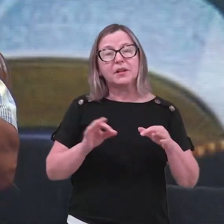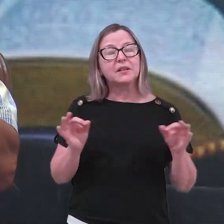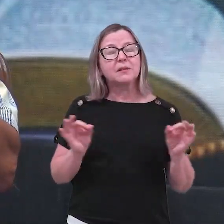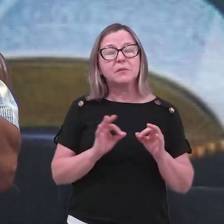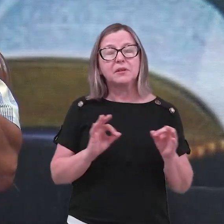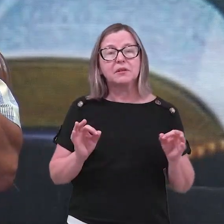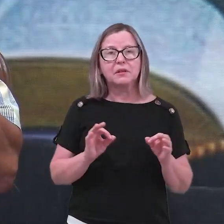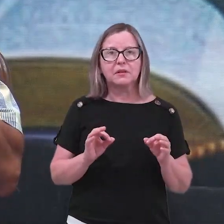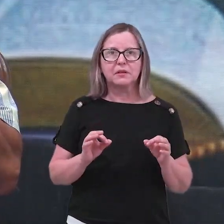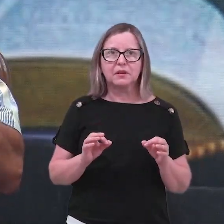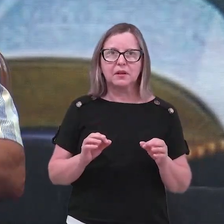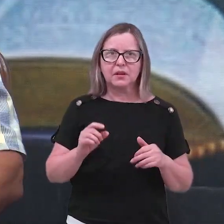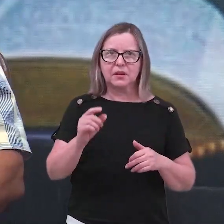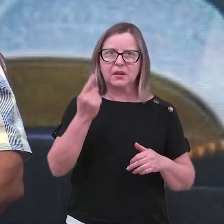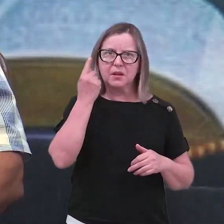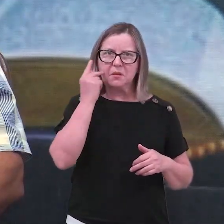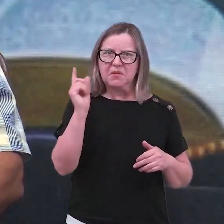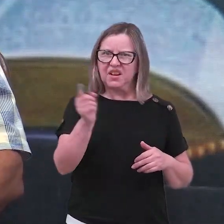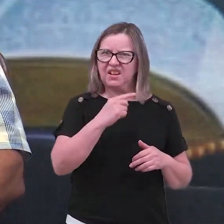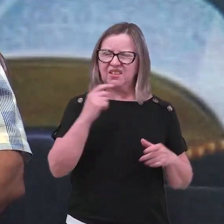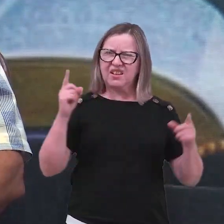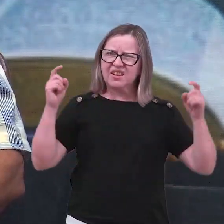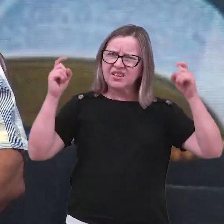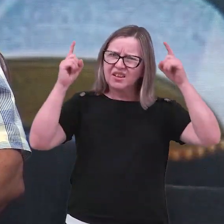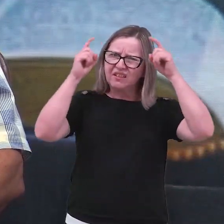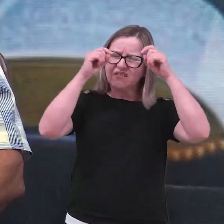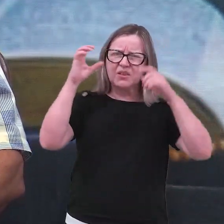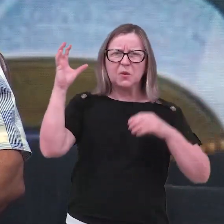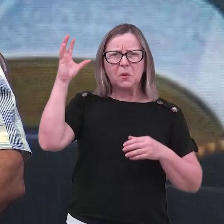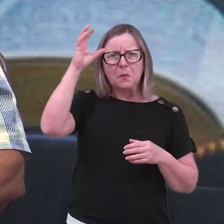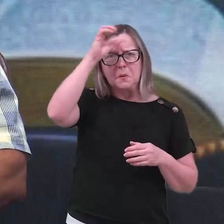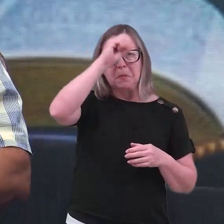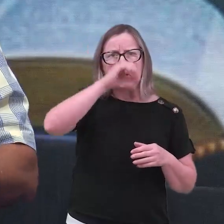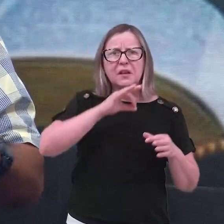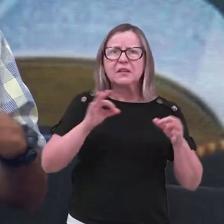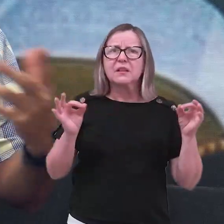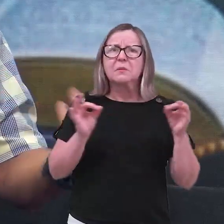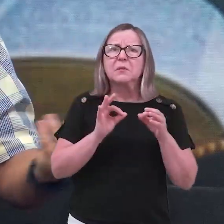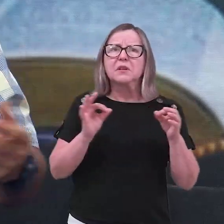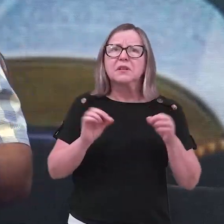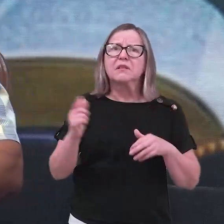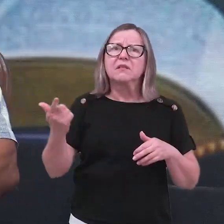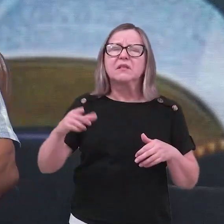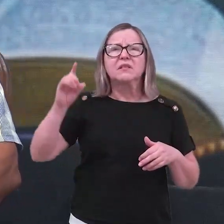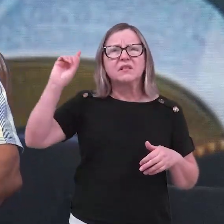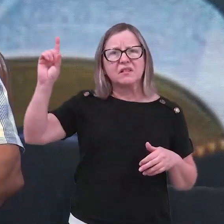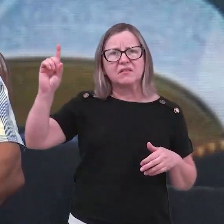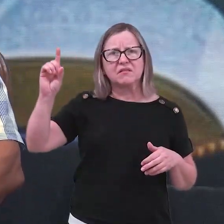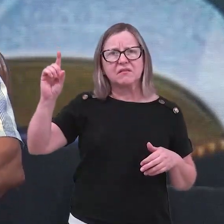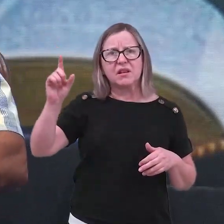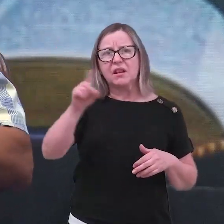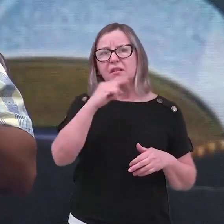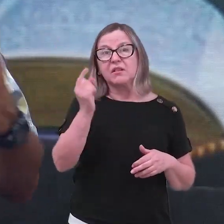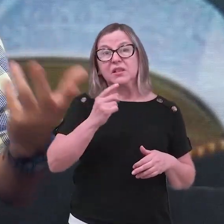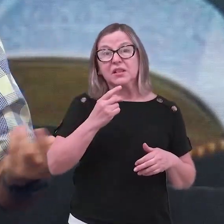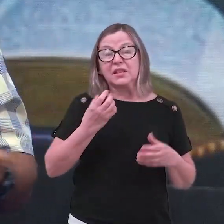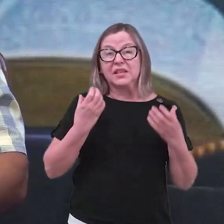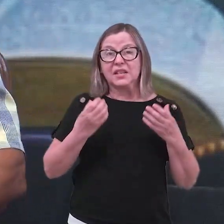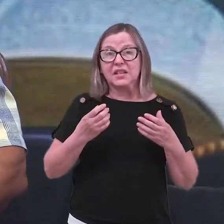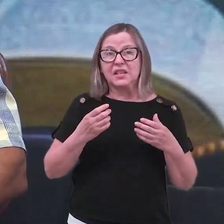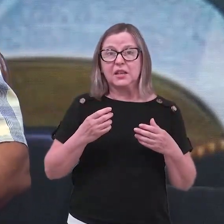como é difícil para nós, pastor Eric, compreender a simplicidade de Deus. A gente quer coisa difícil, a gente quer